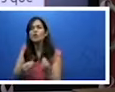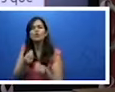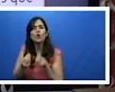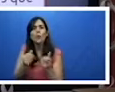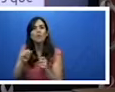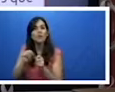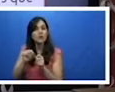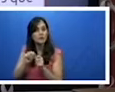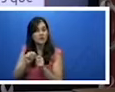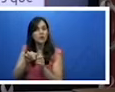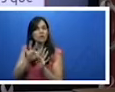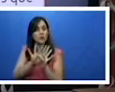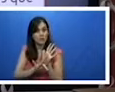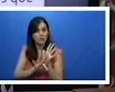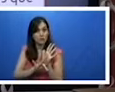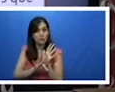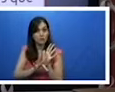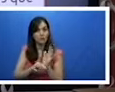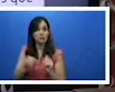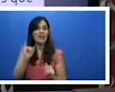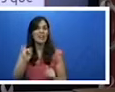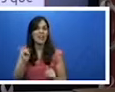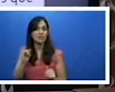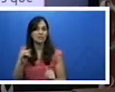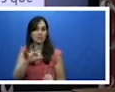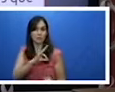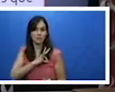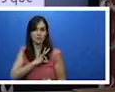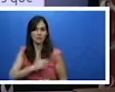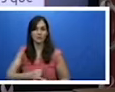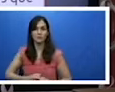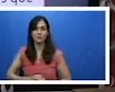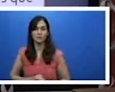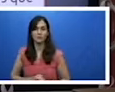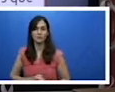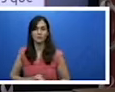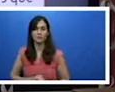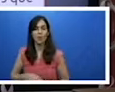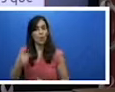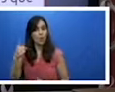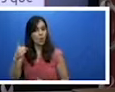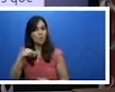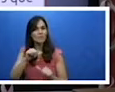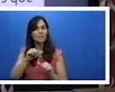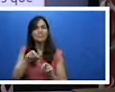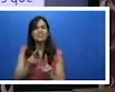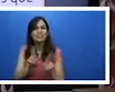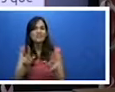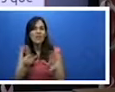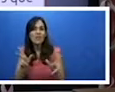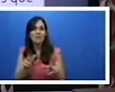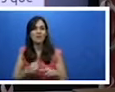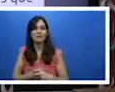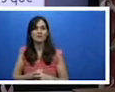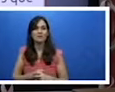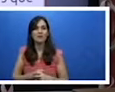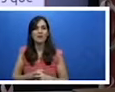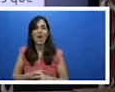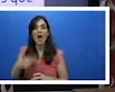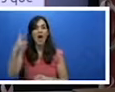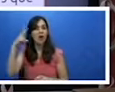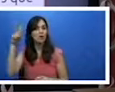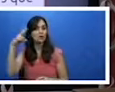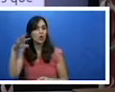contada essa narrativa policial. Então ela sofreu algumas alterações. Então uma delas, a história não tem um crime anterior a